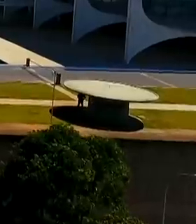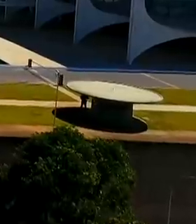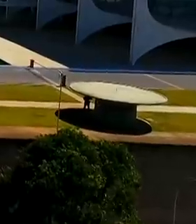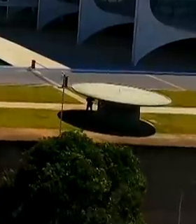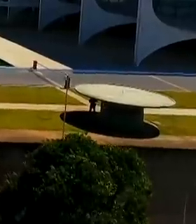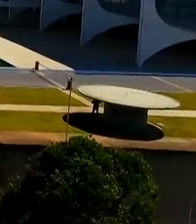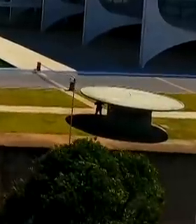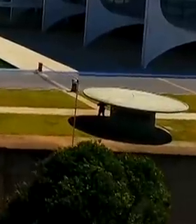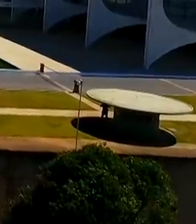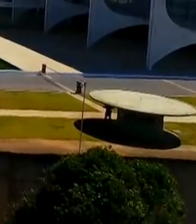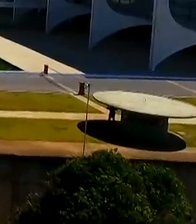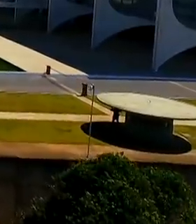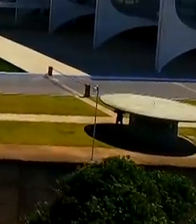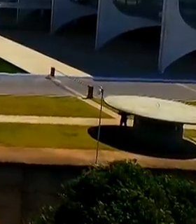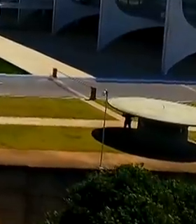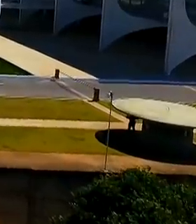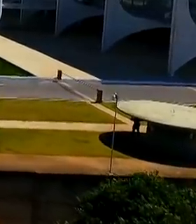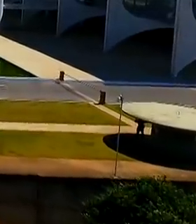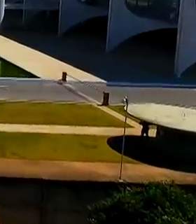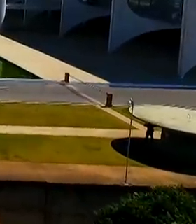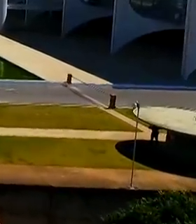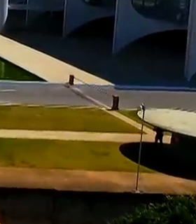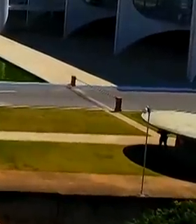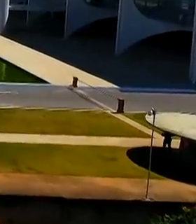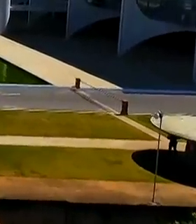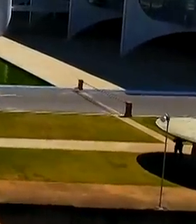Tchau, tchau.